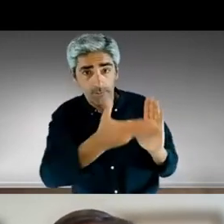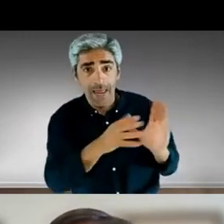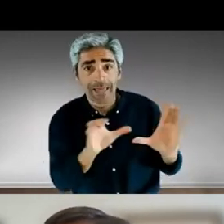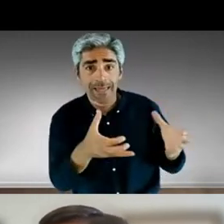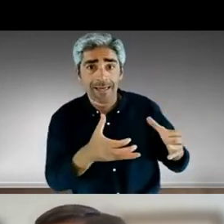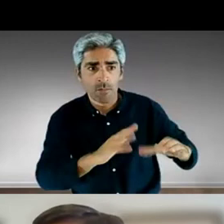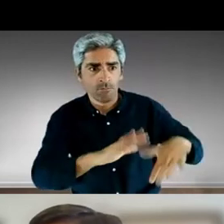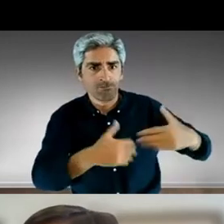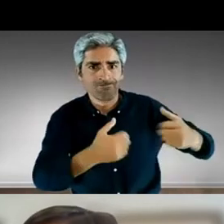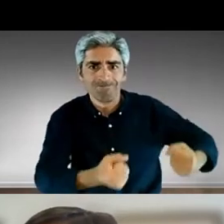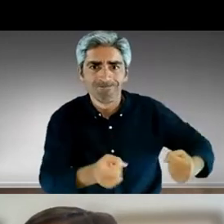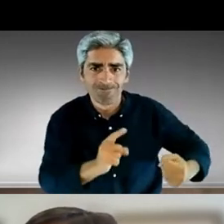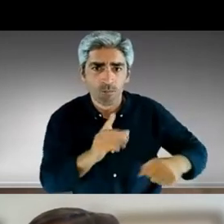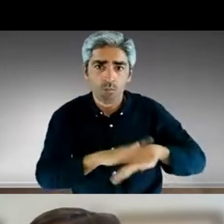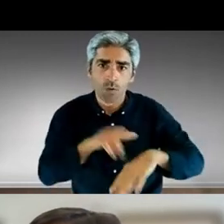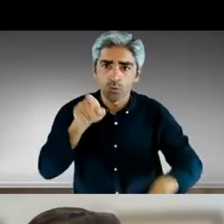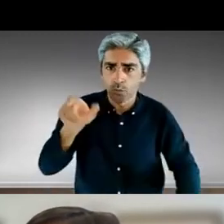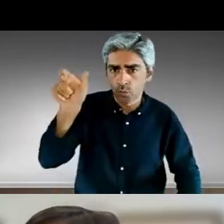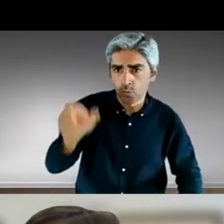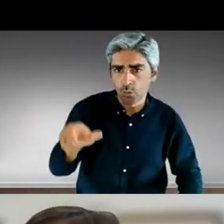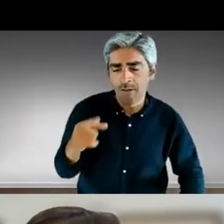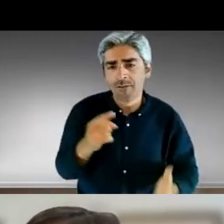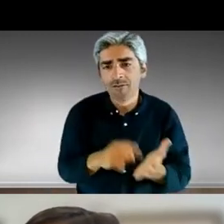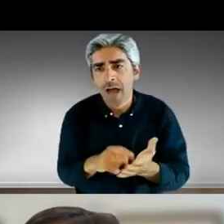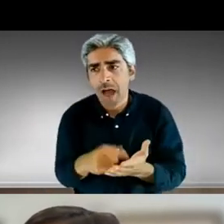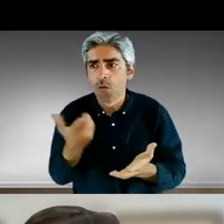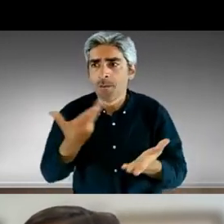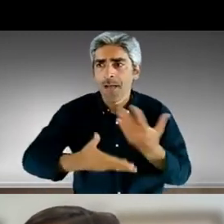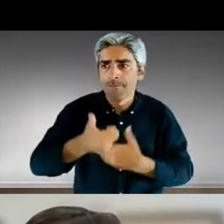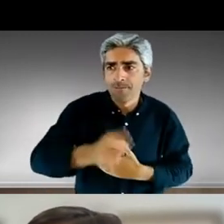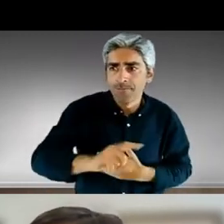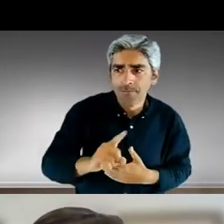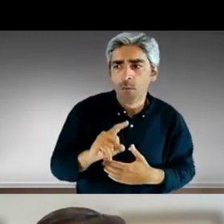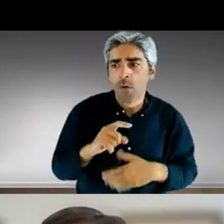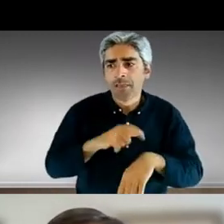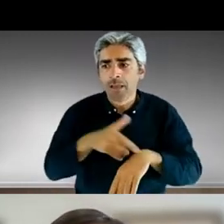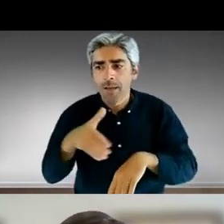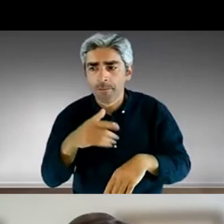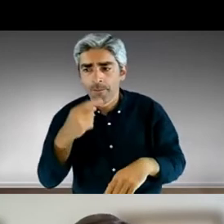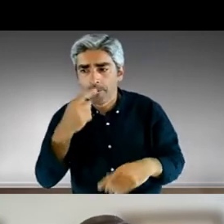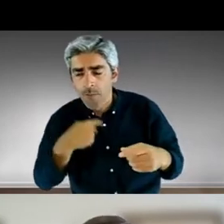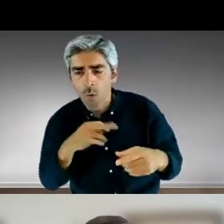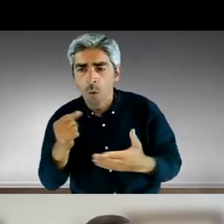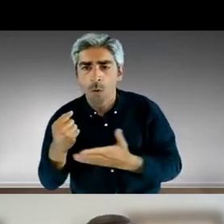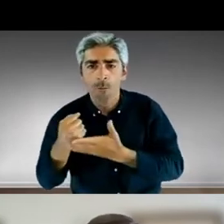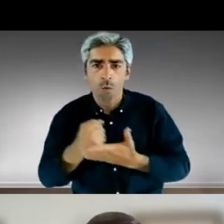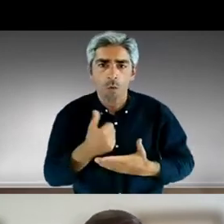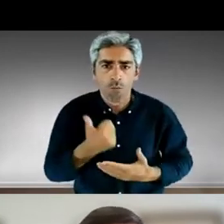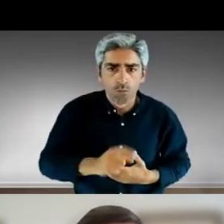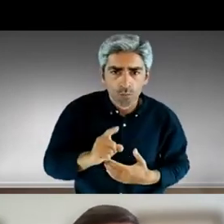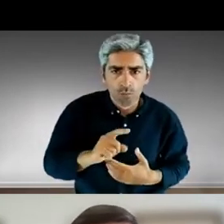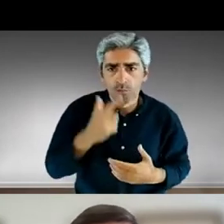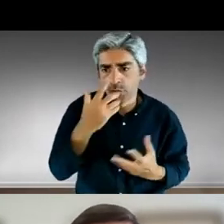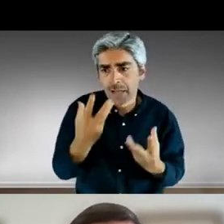está mais forte por causa disto ou por causa das tuas partilhas no momento incorreto ou porque não auxilias quem está